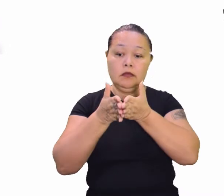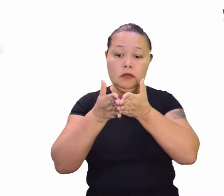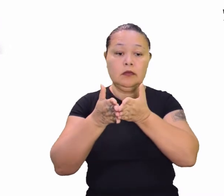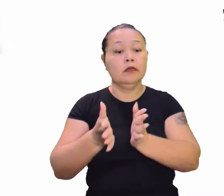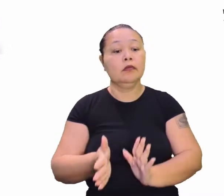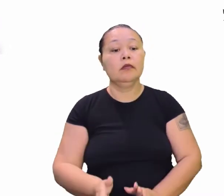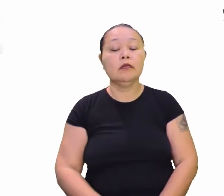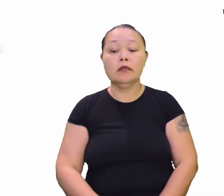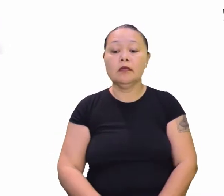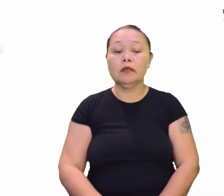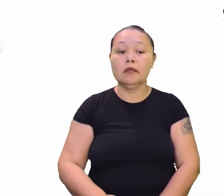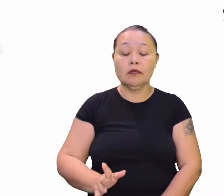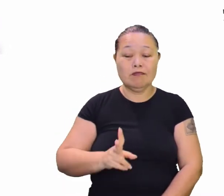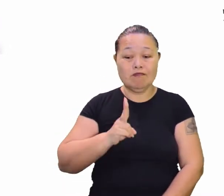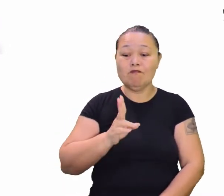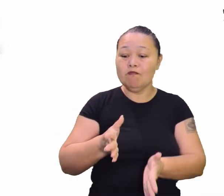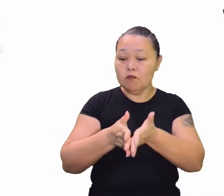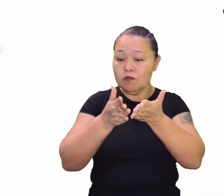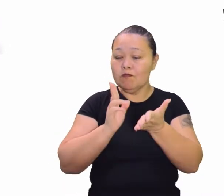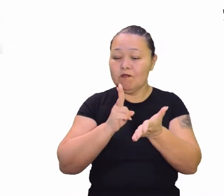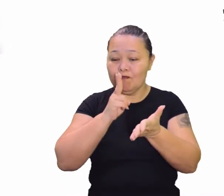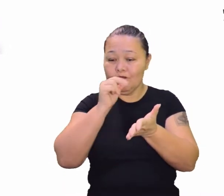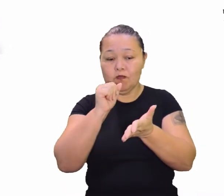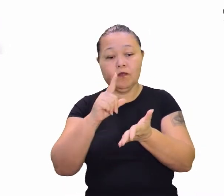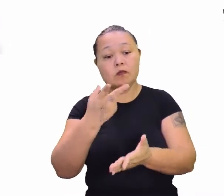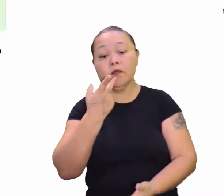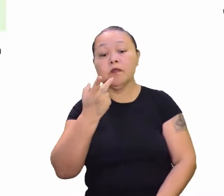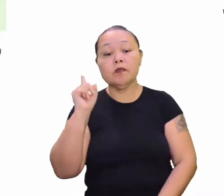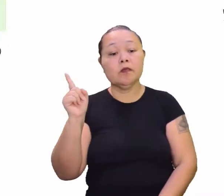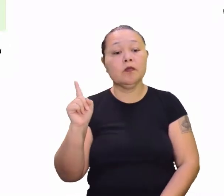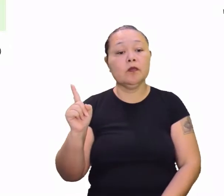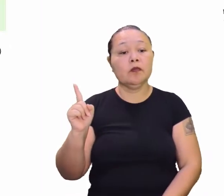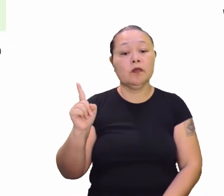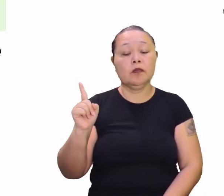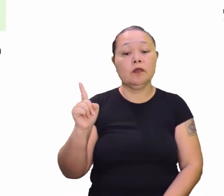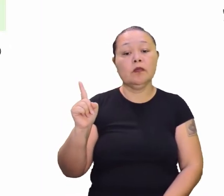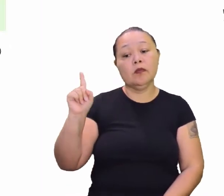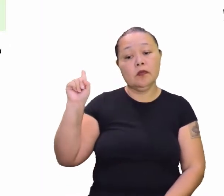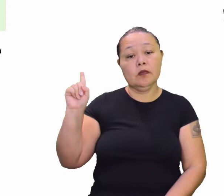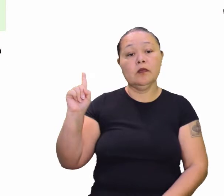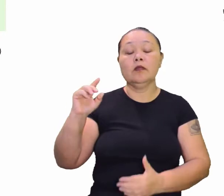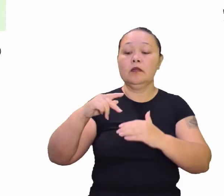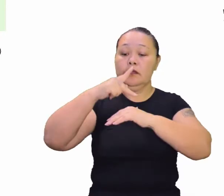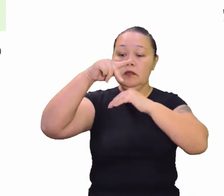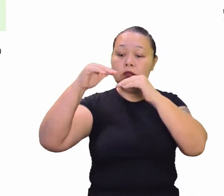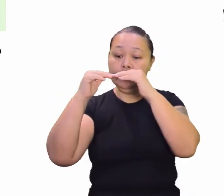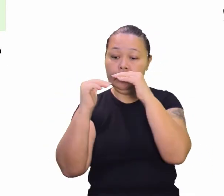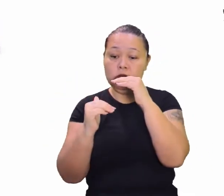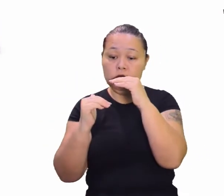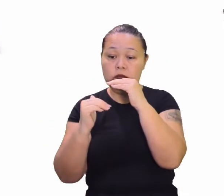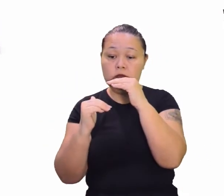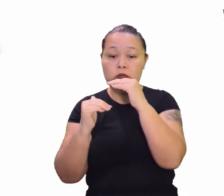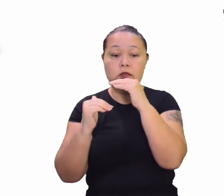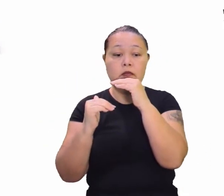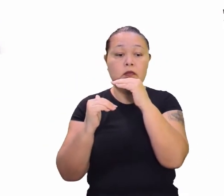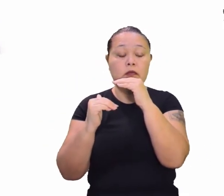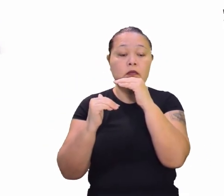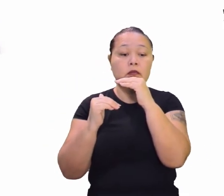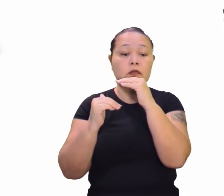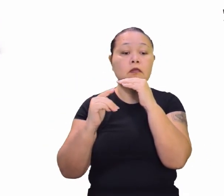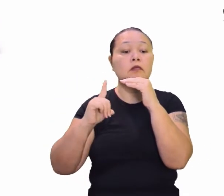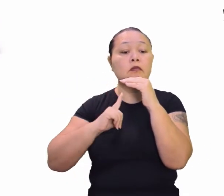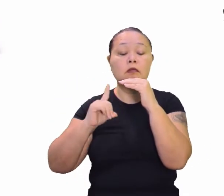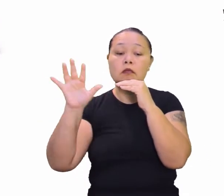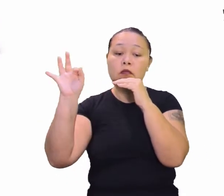à pobreza extrema. De quem estamos falando? Deste subdesenvolvimento, ok?